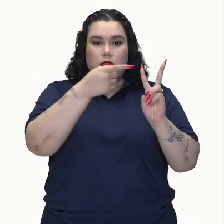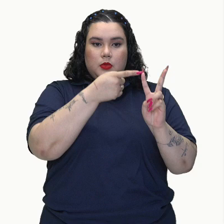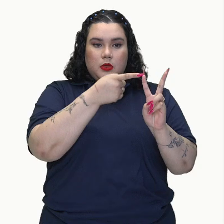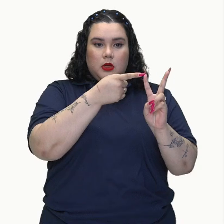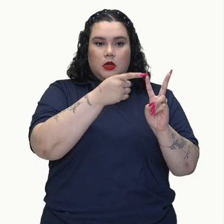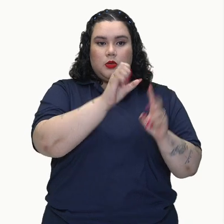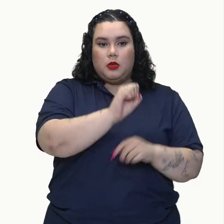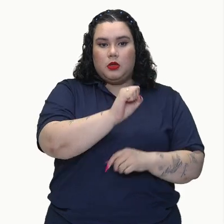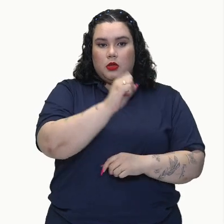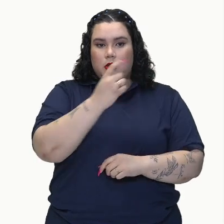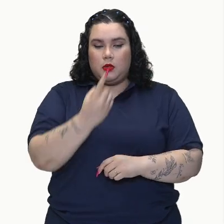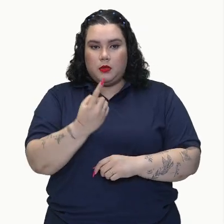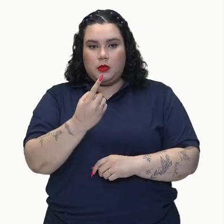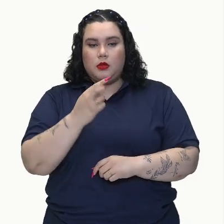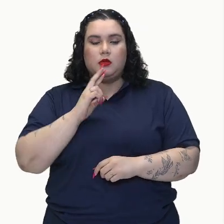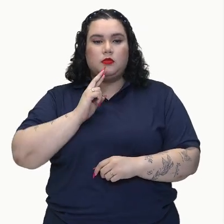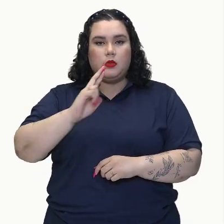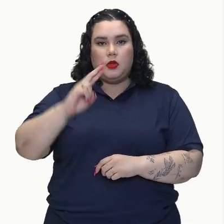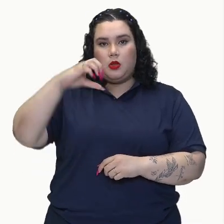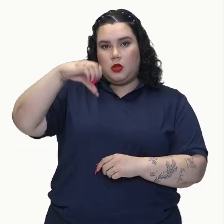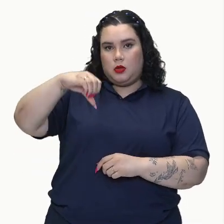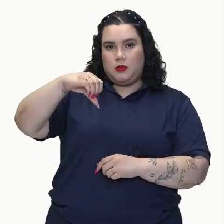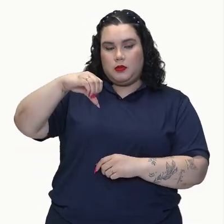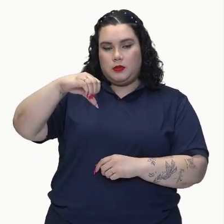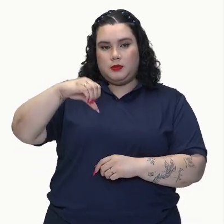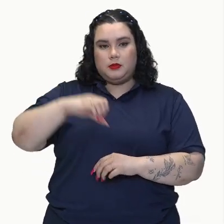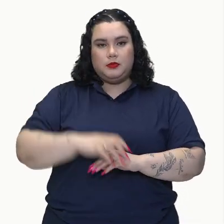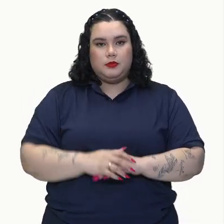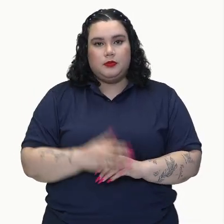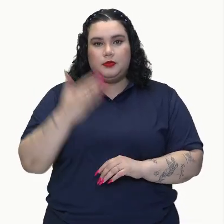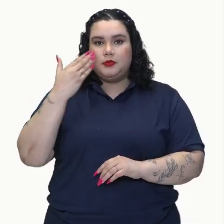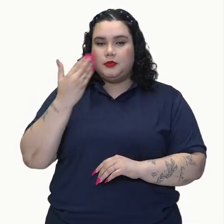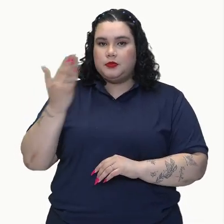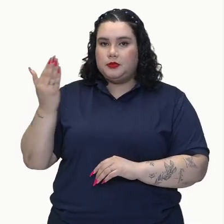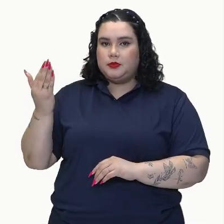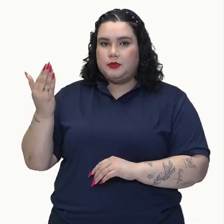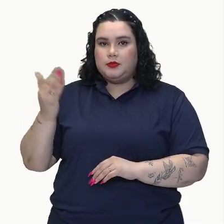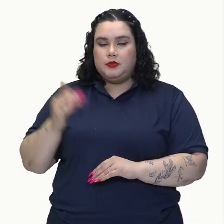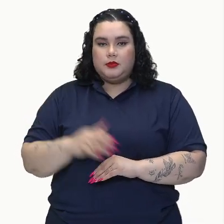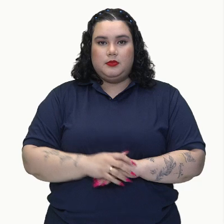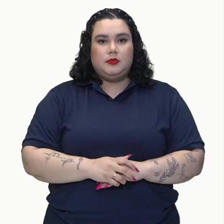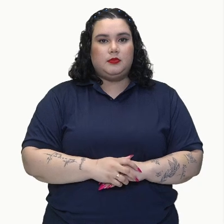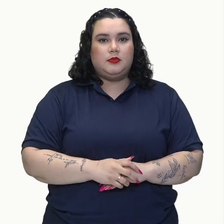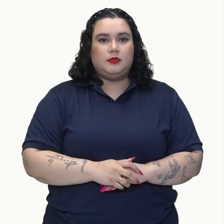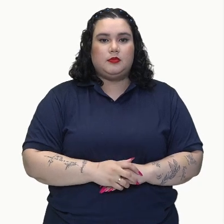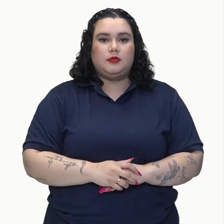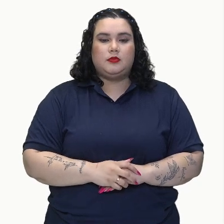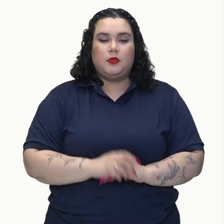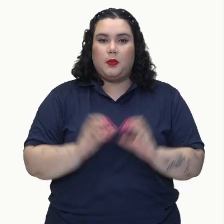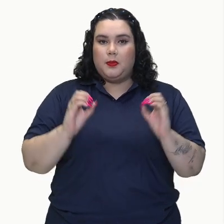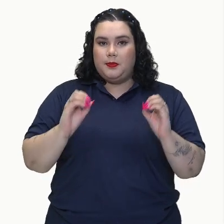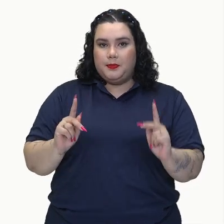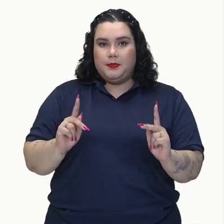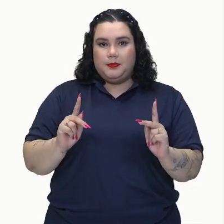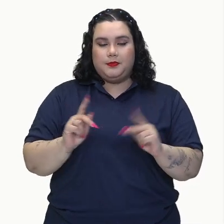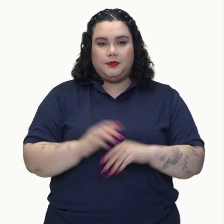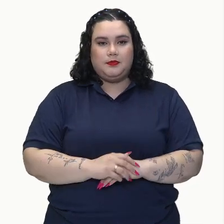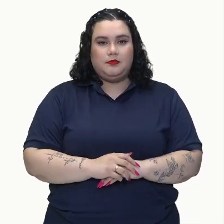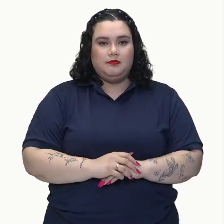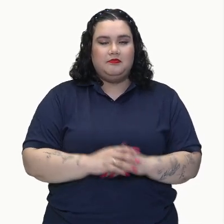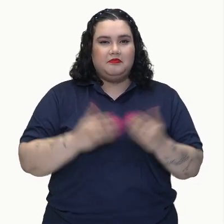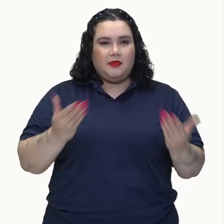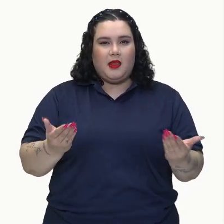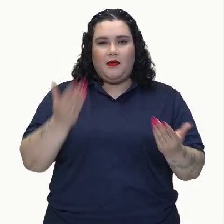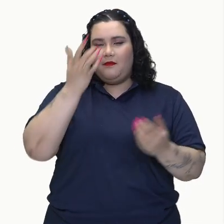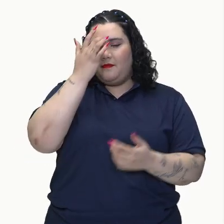a 9. Então, a raiz quadrada de 81 é igual a 9. Ok? Tranquilo, professor,